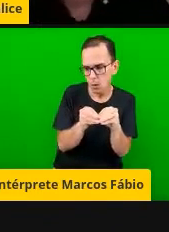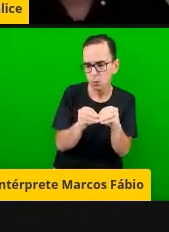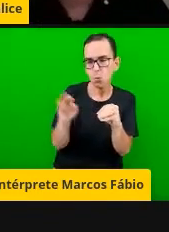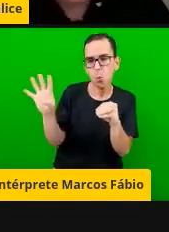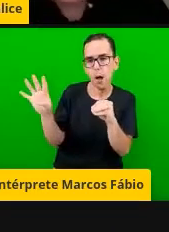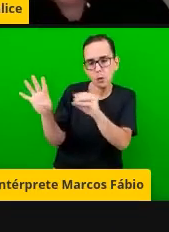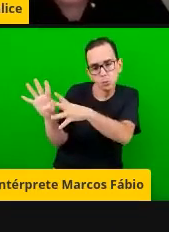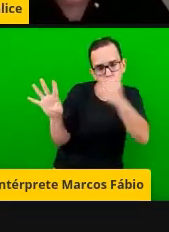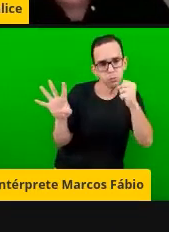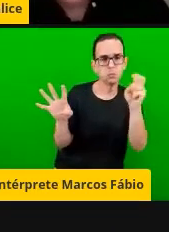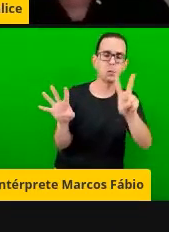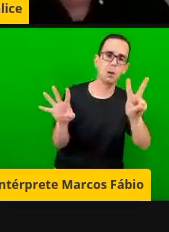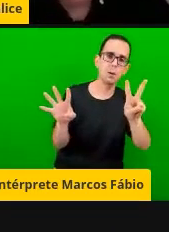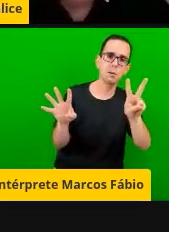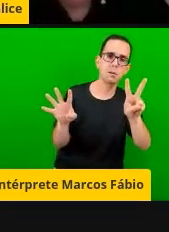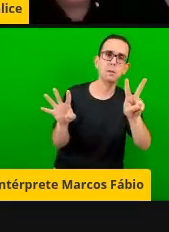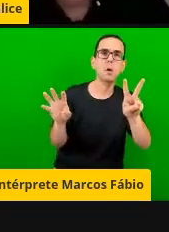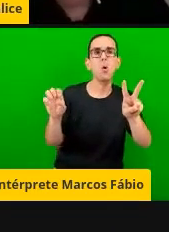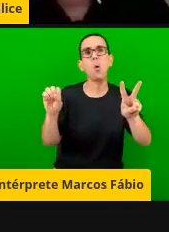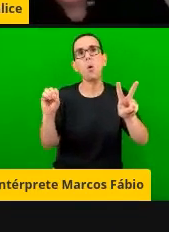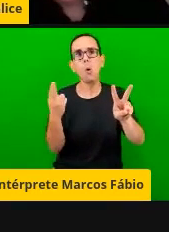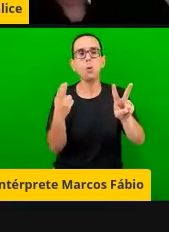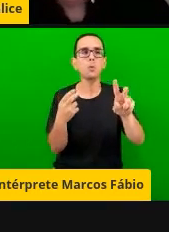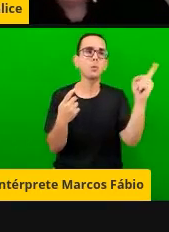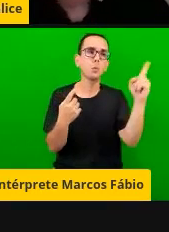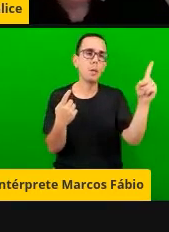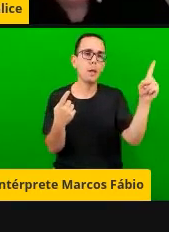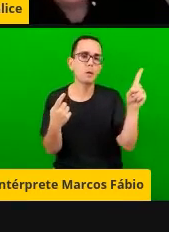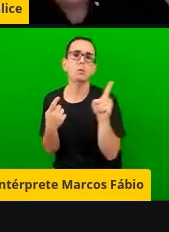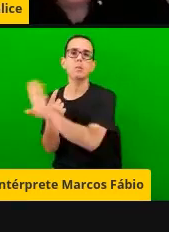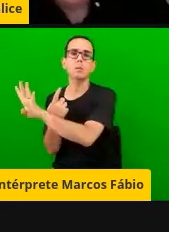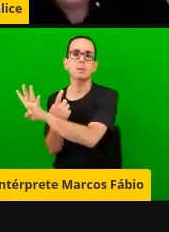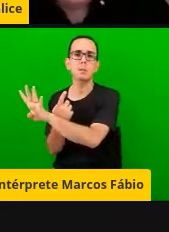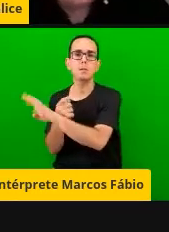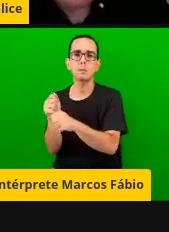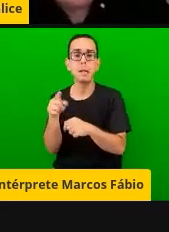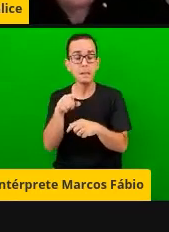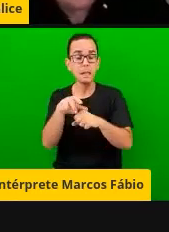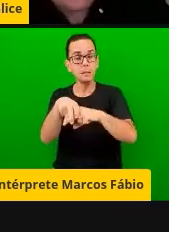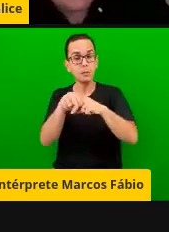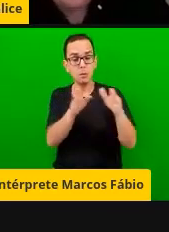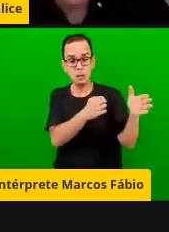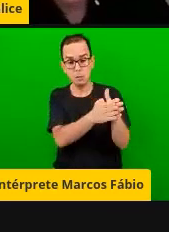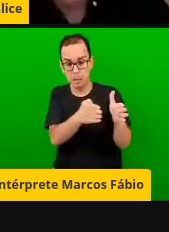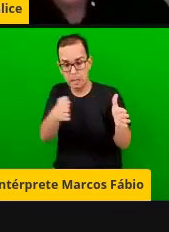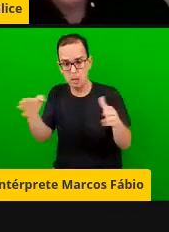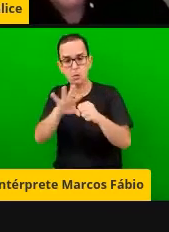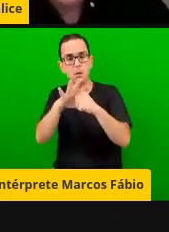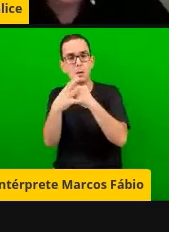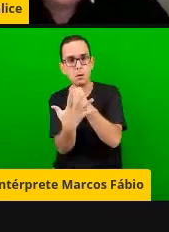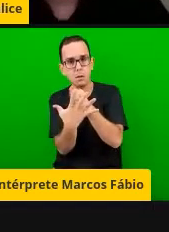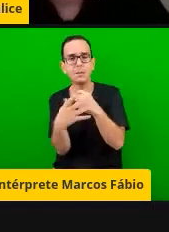Então, ou para tal quadro. Ela organiza ao longo do ano dela. Eu sei que agora, nesse período de pandemia, seria ótimo, né, se a gente tivesse feito dividido